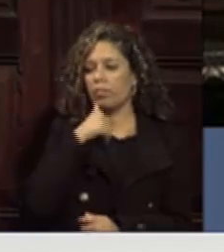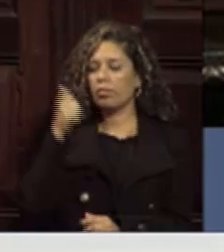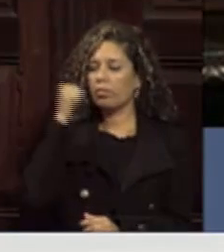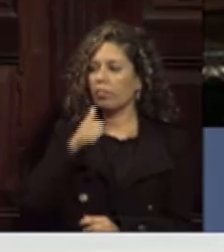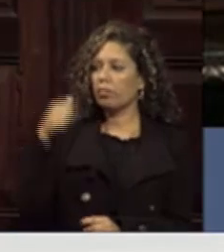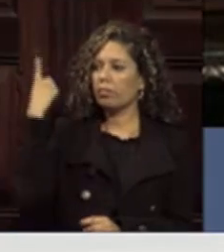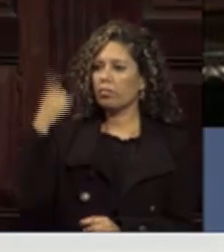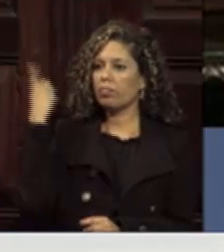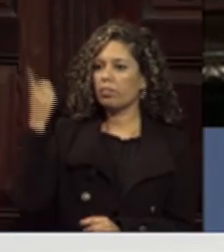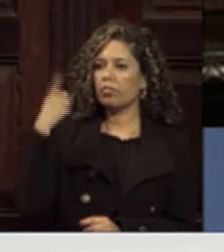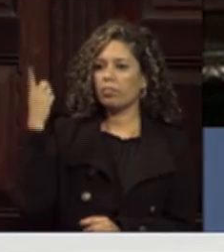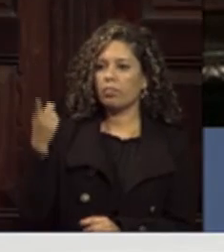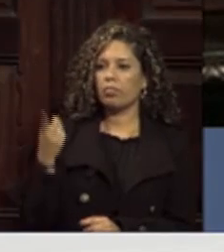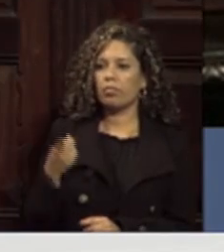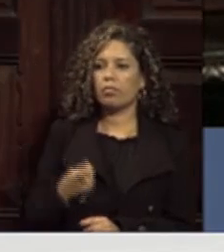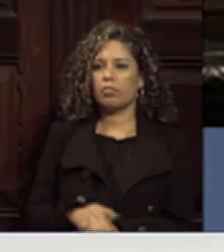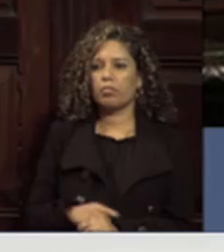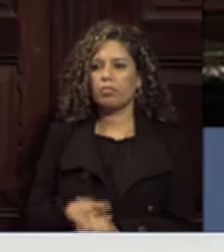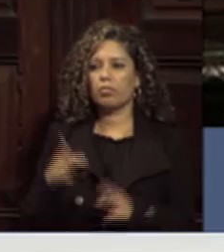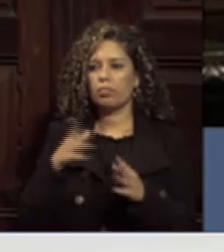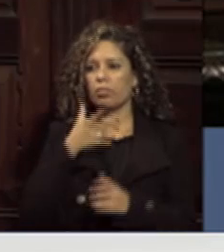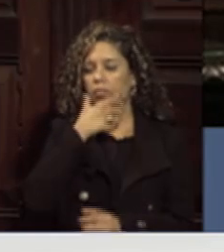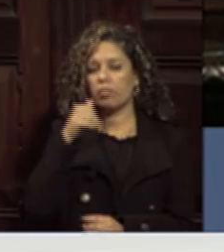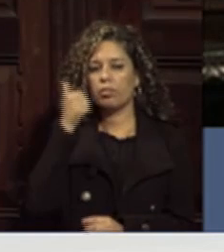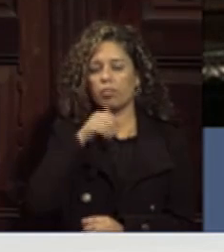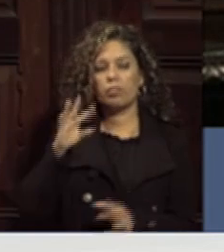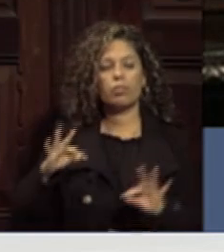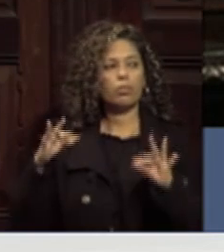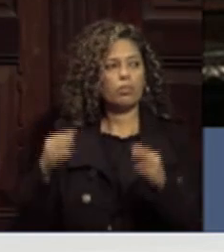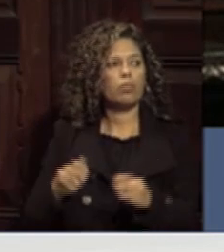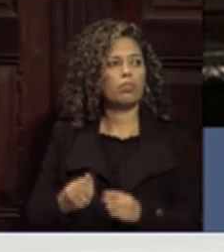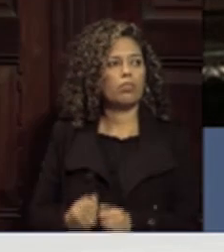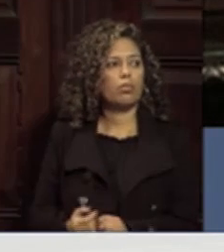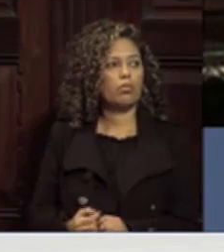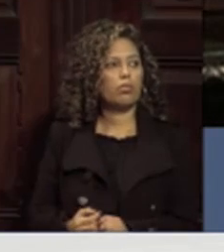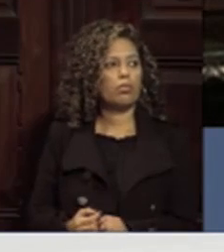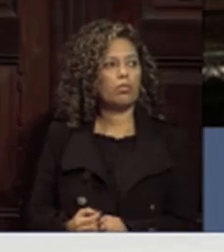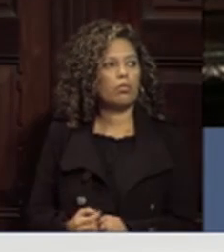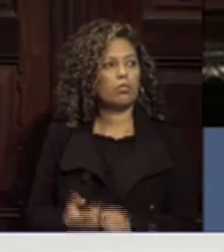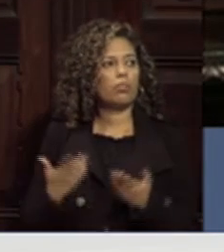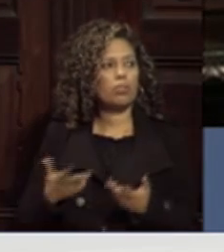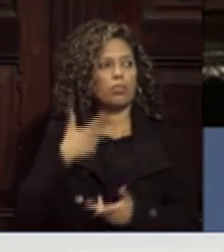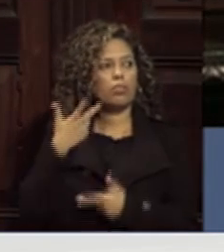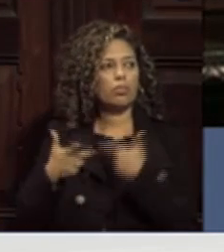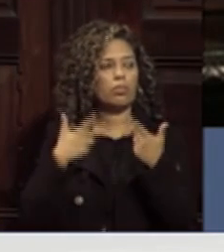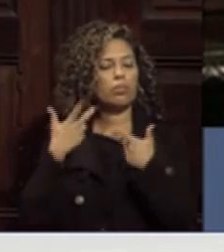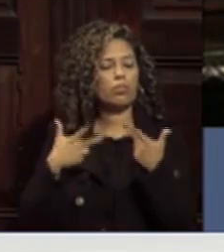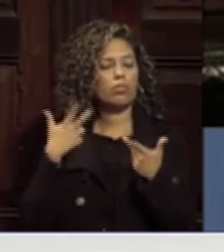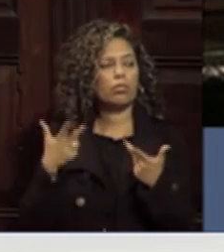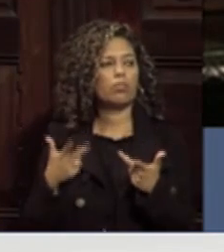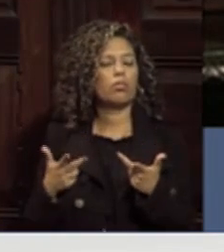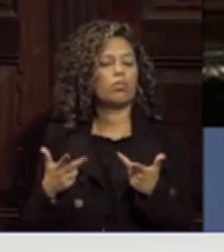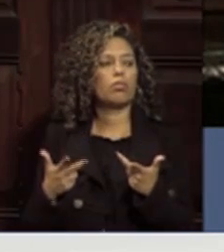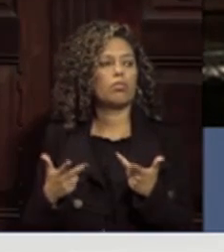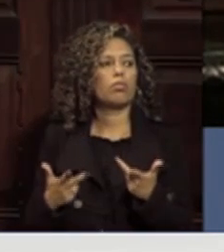senhores deputados, senhoras e senhores. Inicialmente, deputado Marta Rocha, queria fazer aqui um registro,